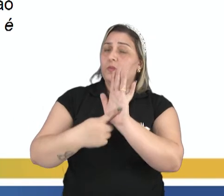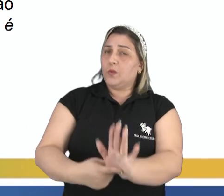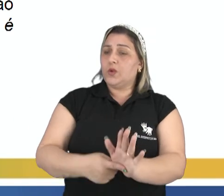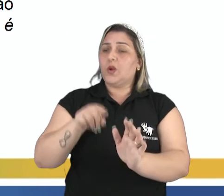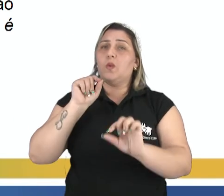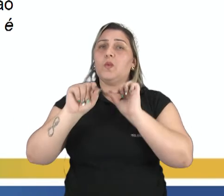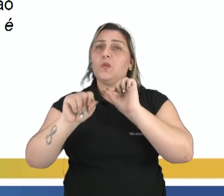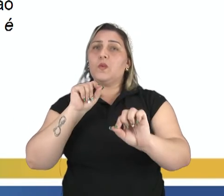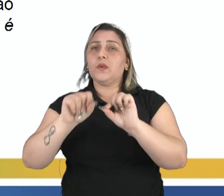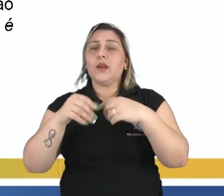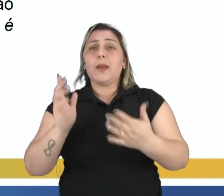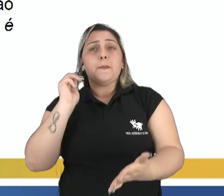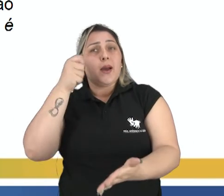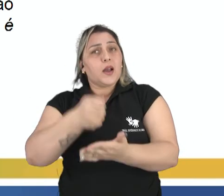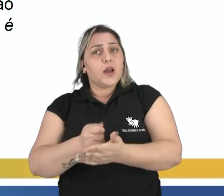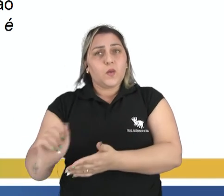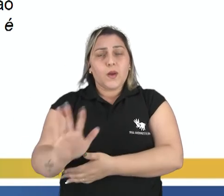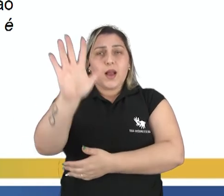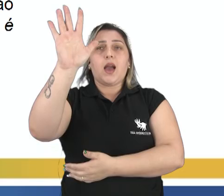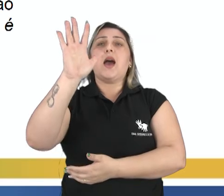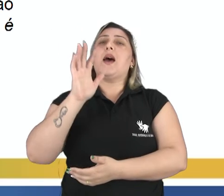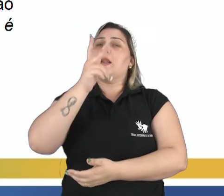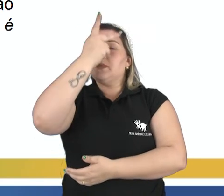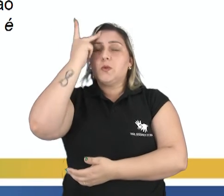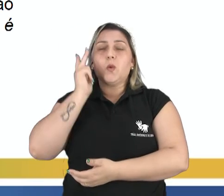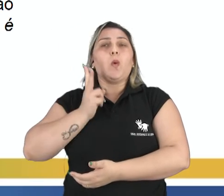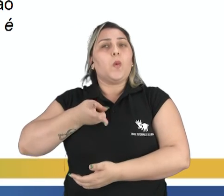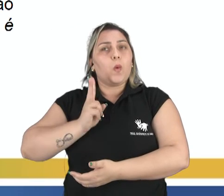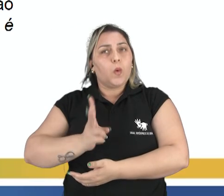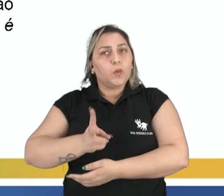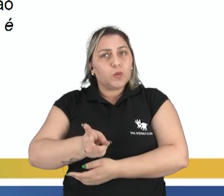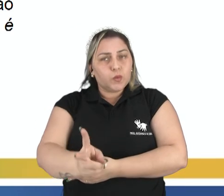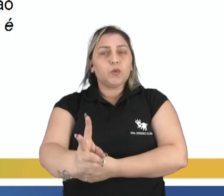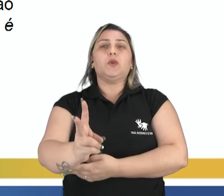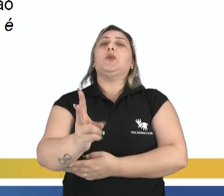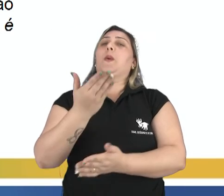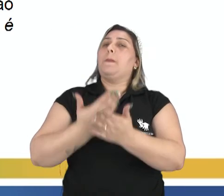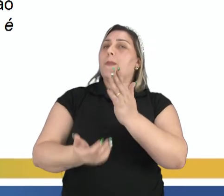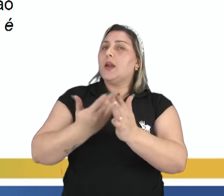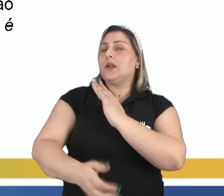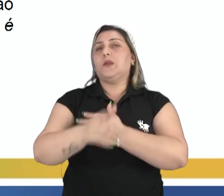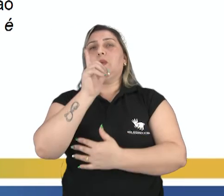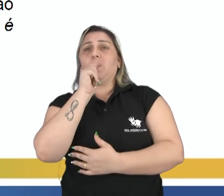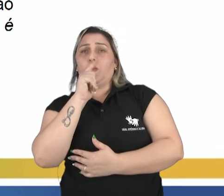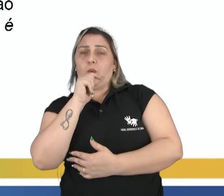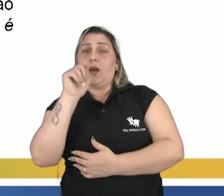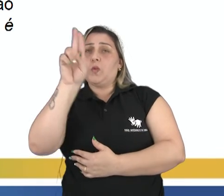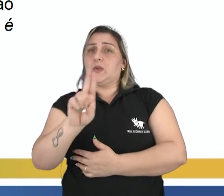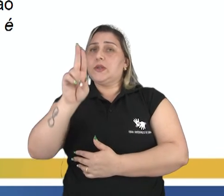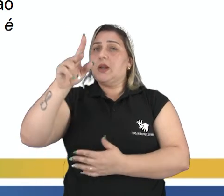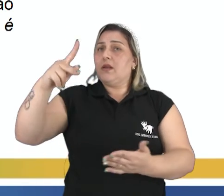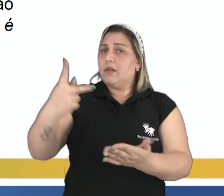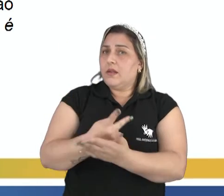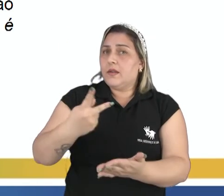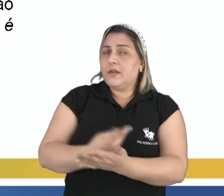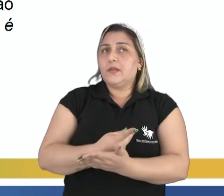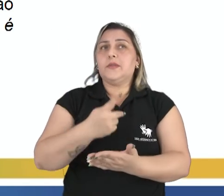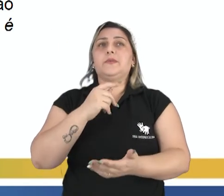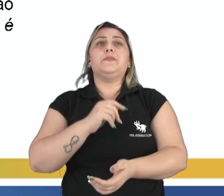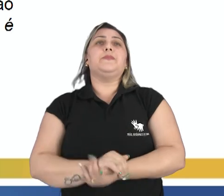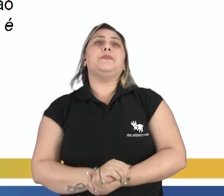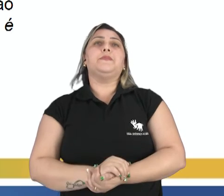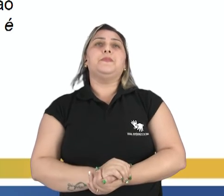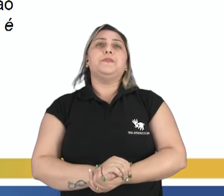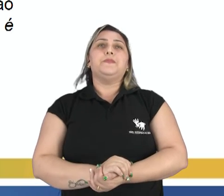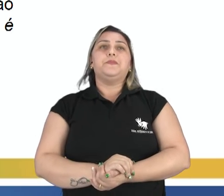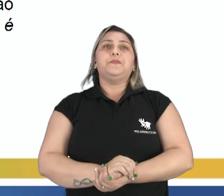que, mesmo pagando caro, os brasileiros continuam gastando muita água. Então ele traz ali, ele antecipa alguns argumentos, e aí